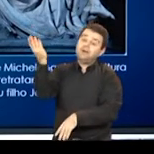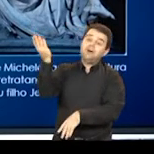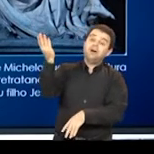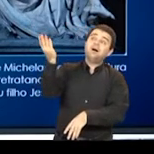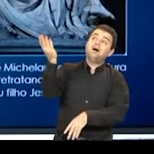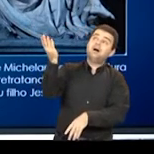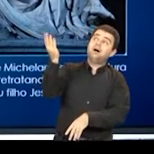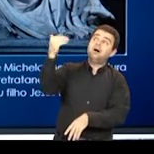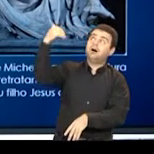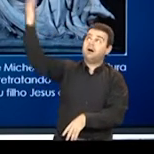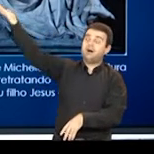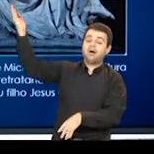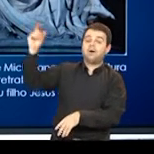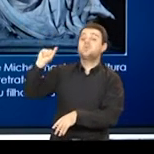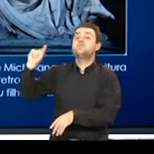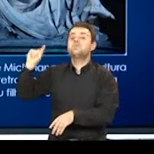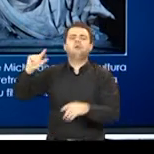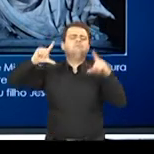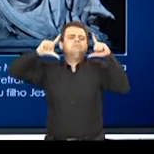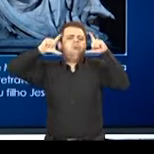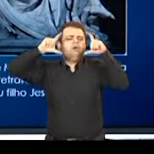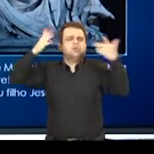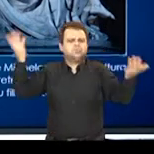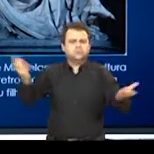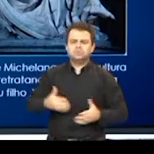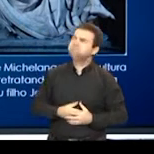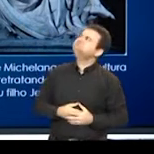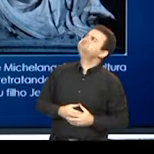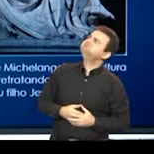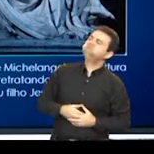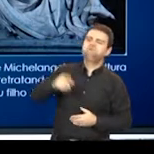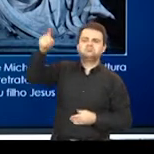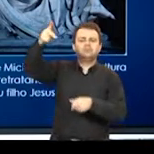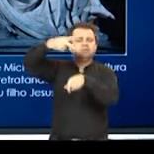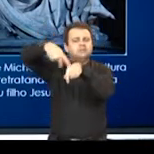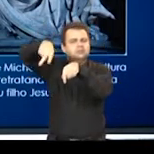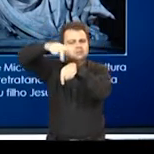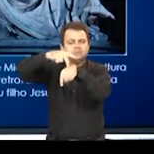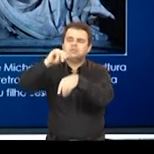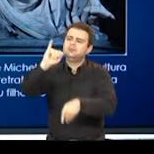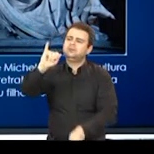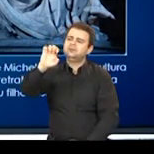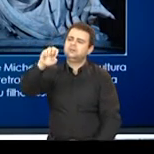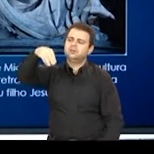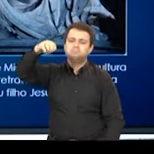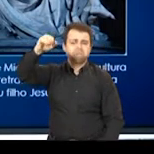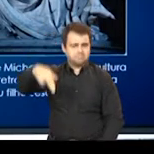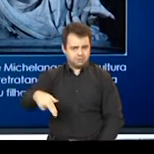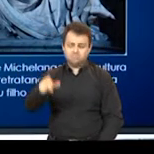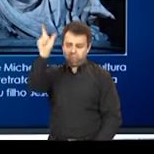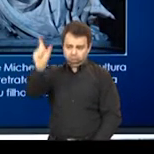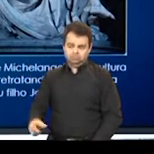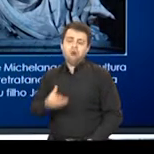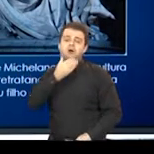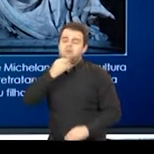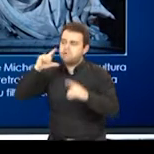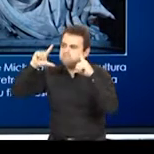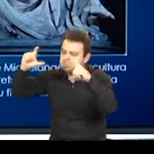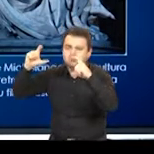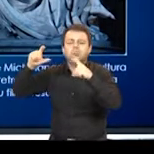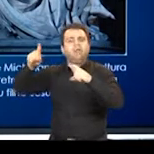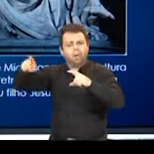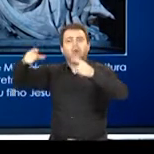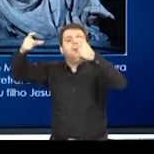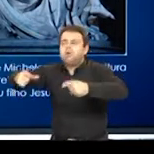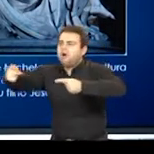nós temos uma foto, uma simples foto tirada pelo fotógrafo Samuel Aranda num conflito